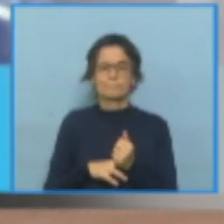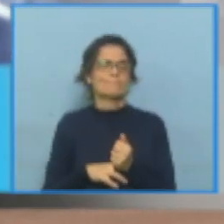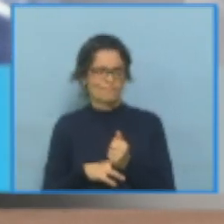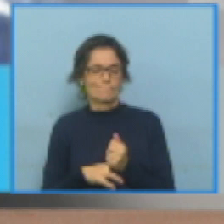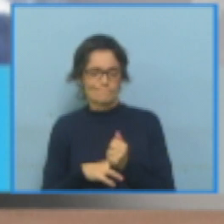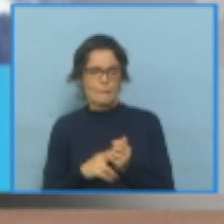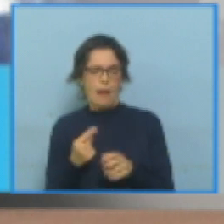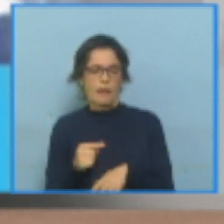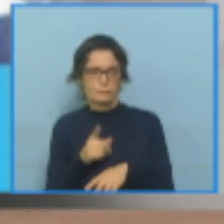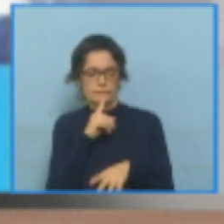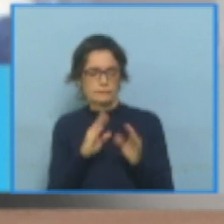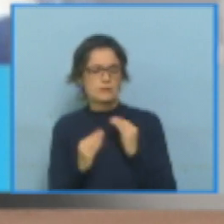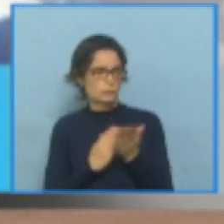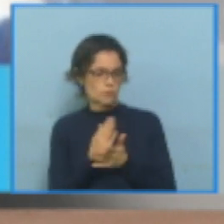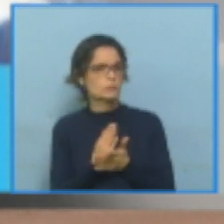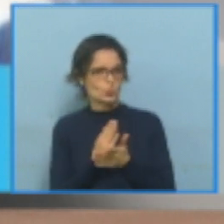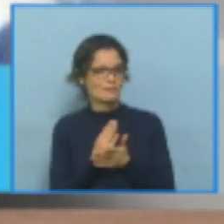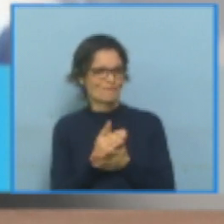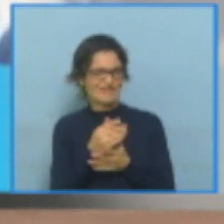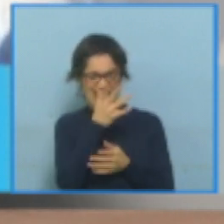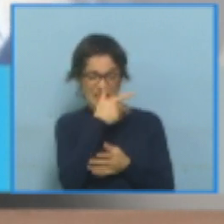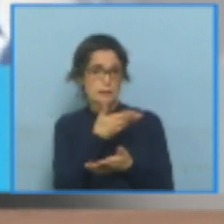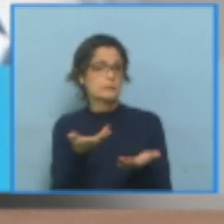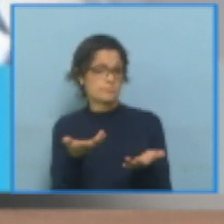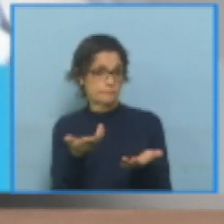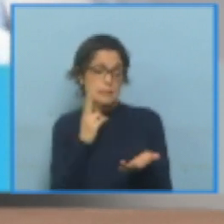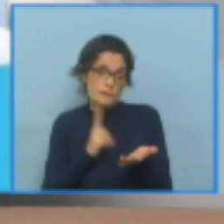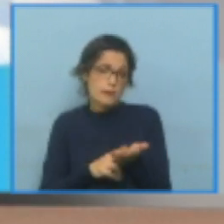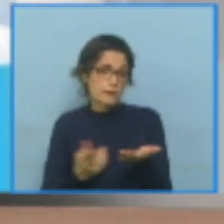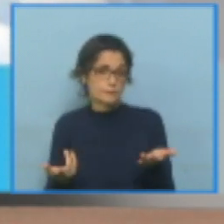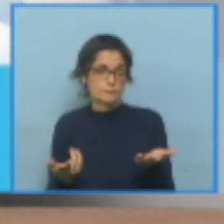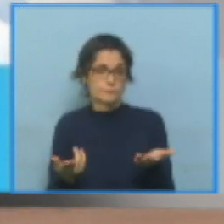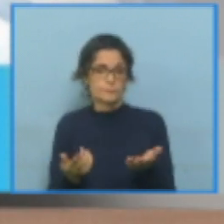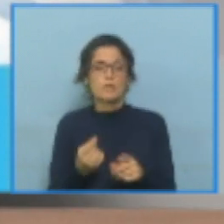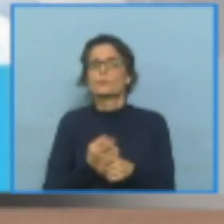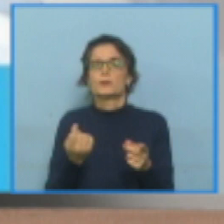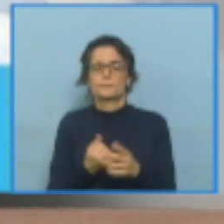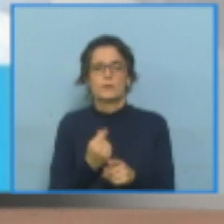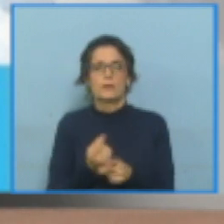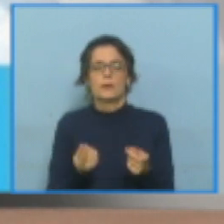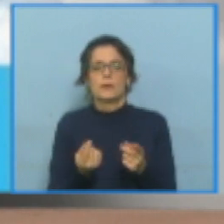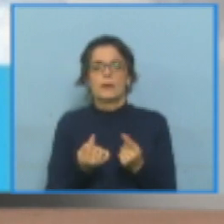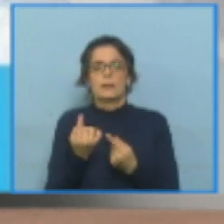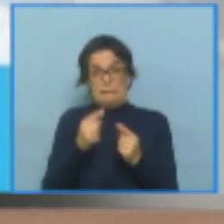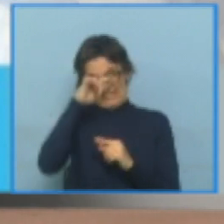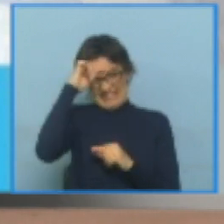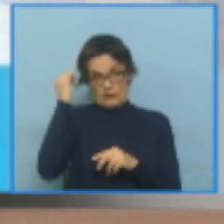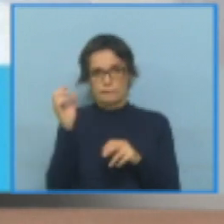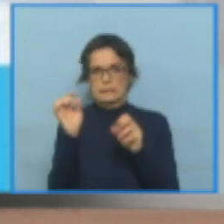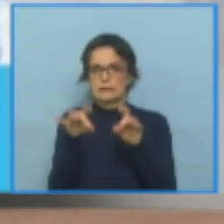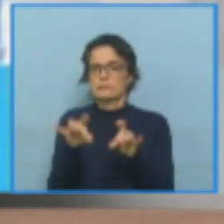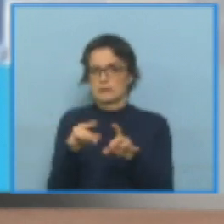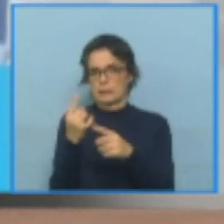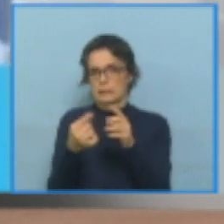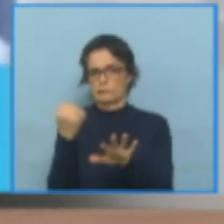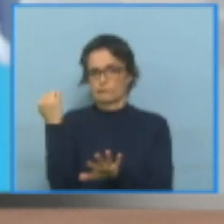Infelizmente há. Essa é uma das razões pelas quais, porque, vejamos, se é muito difícil evitar que alguém cometa um